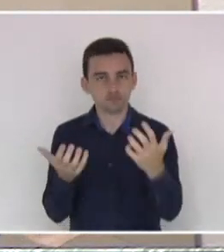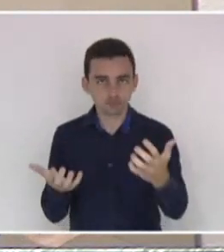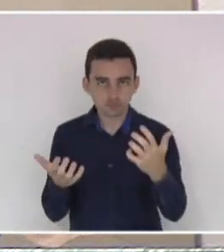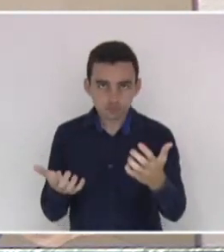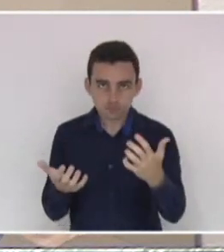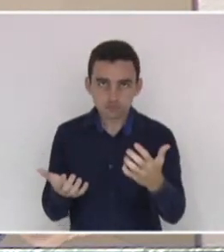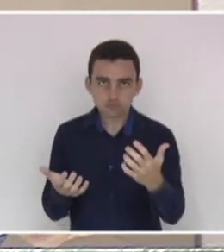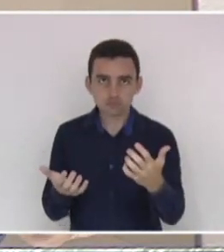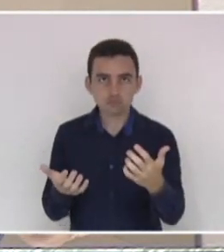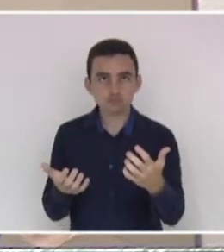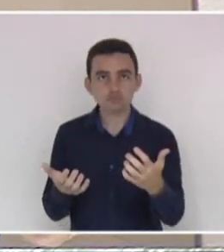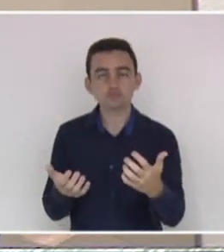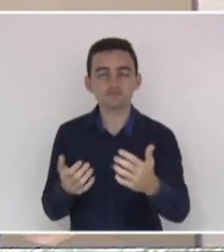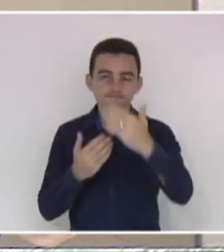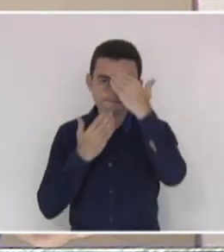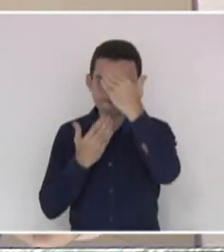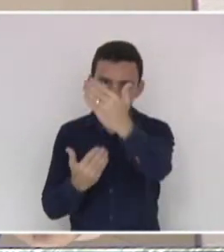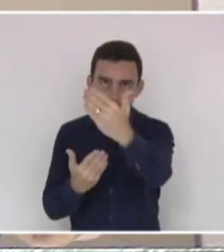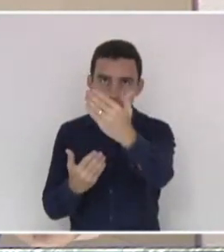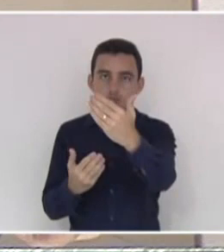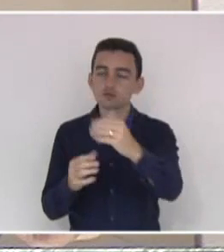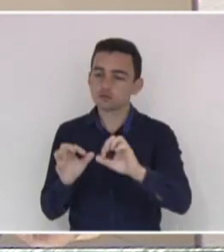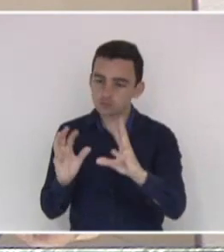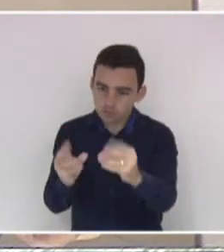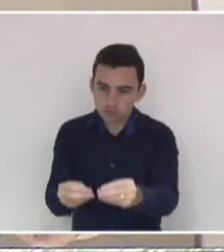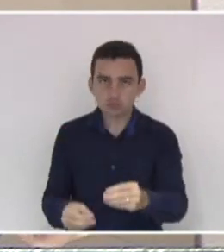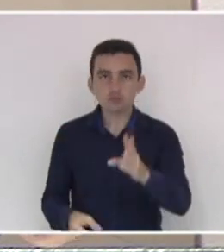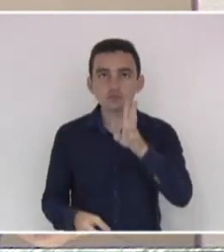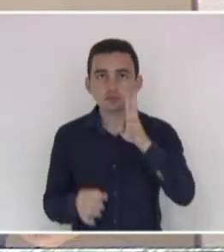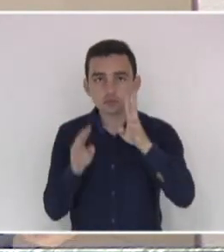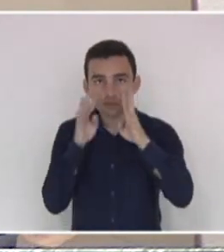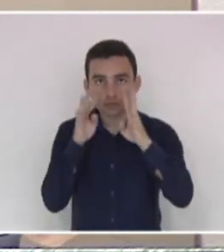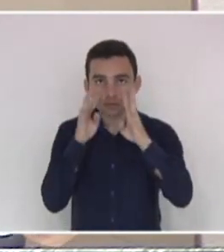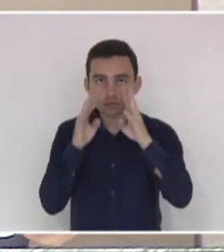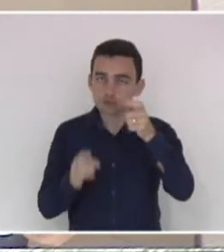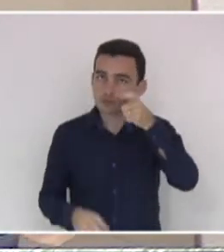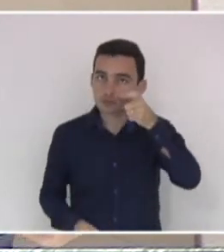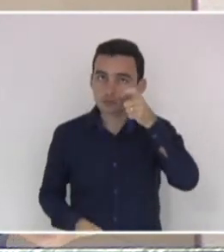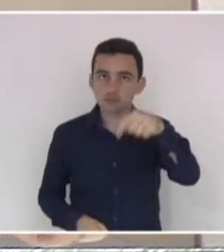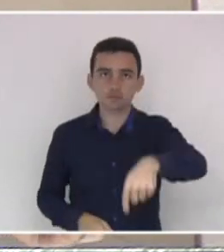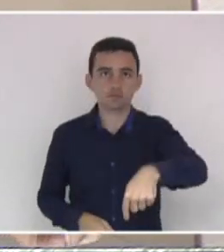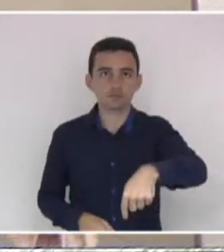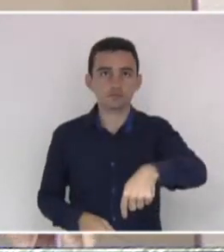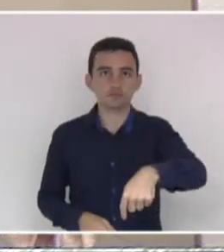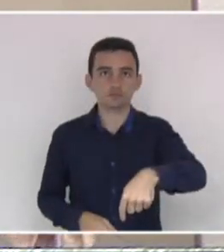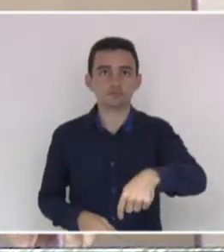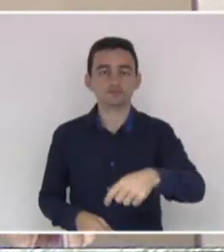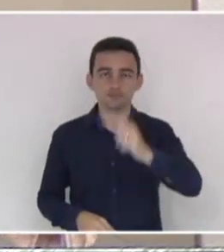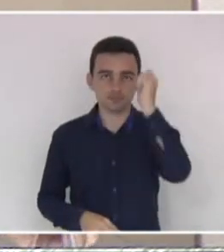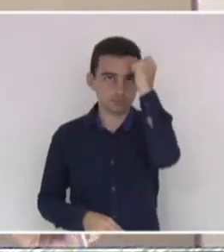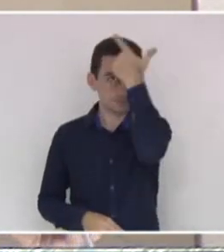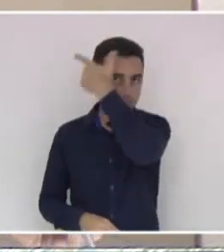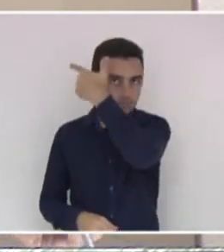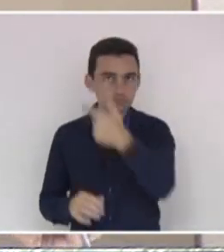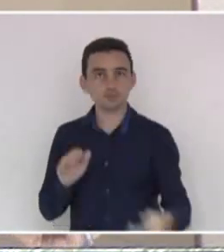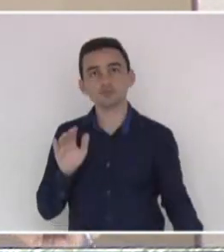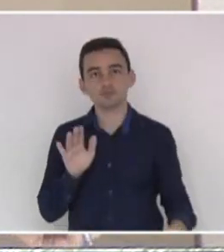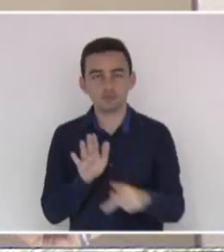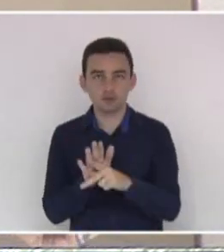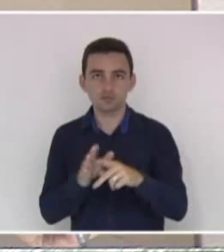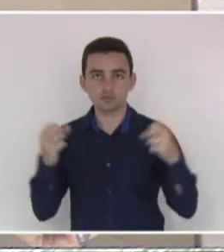nosso agradecimento por estarem acompanhando essa sessão. Deputado Altair Silva, grande representante da cidade de